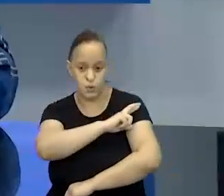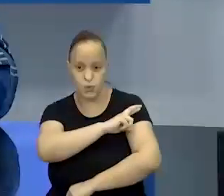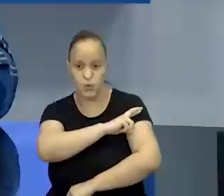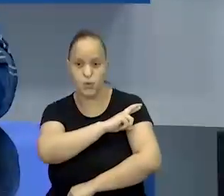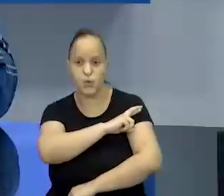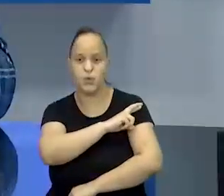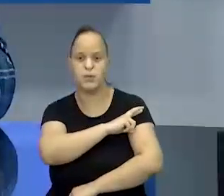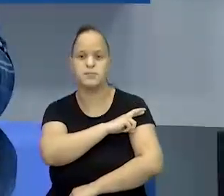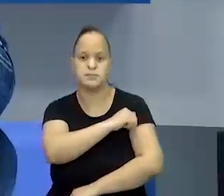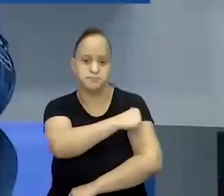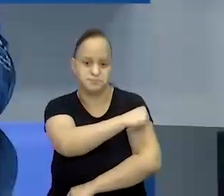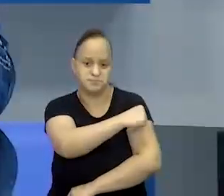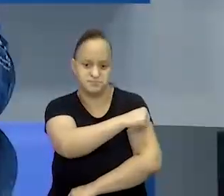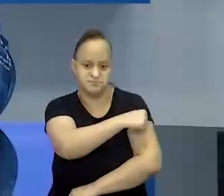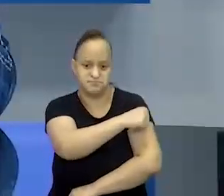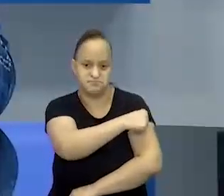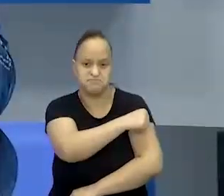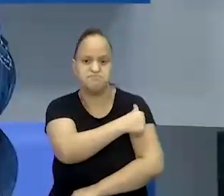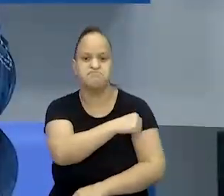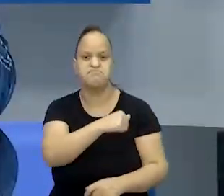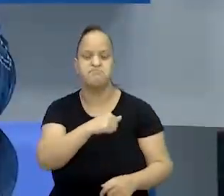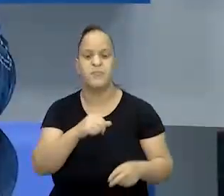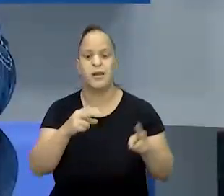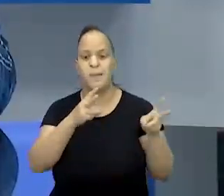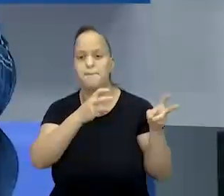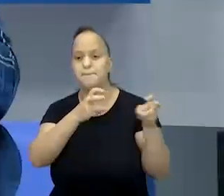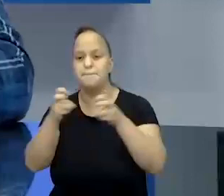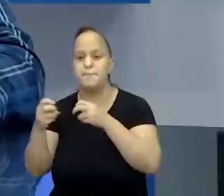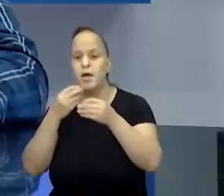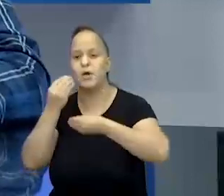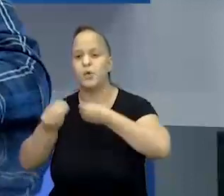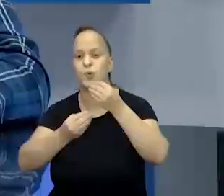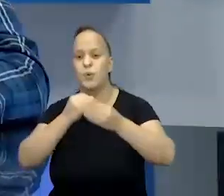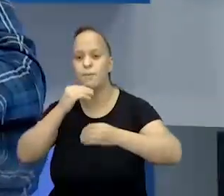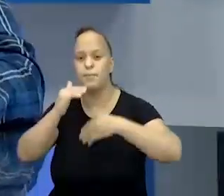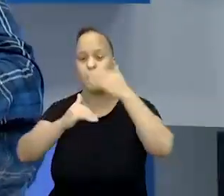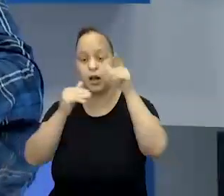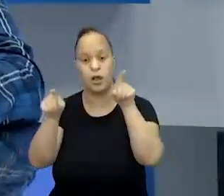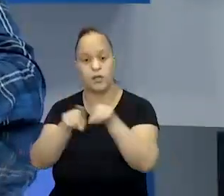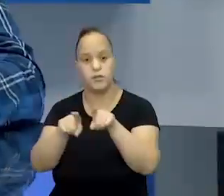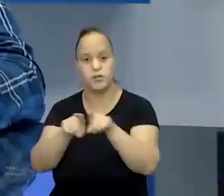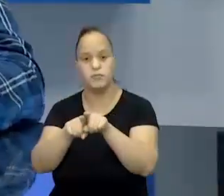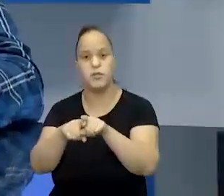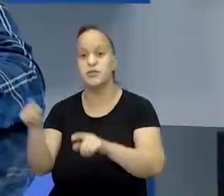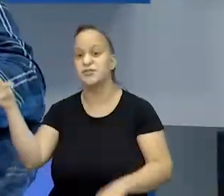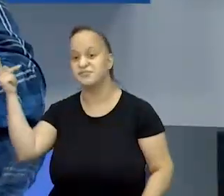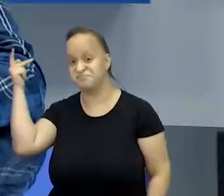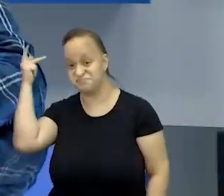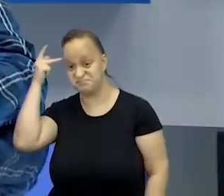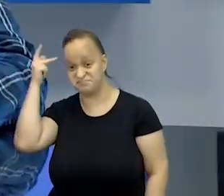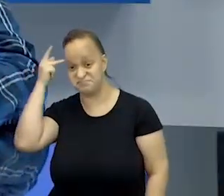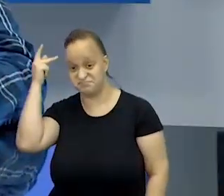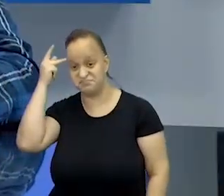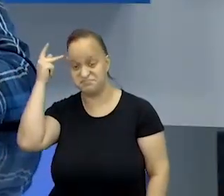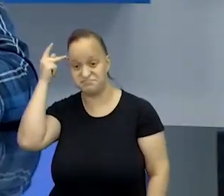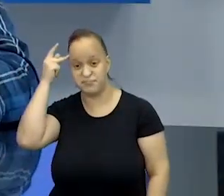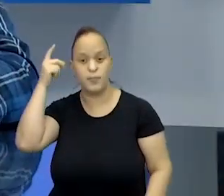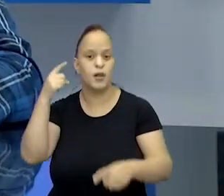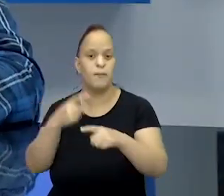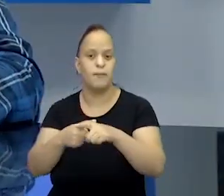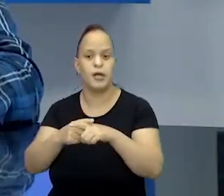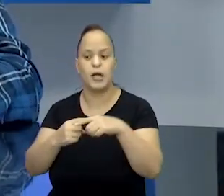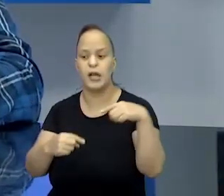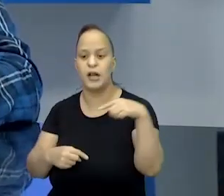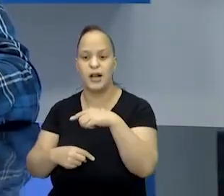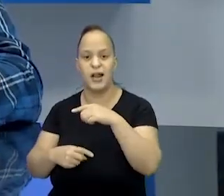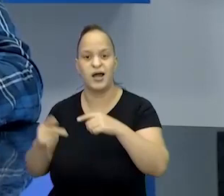ela funcionou, e agora a gente vê como isso afetou São Paulo, tá? Porque São Paulo era um grande produtor de